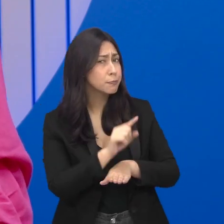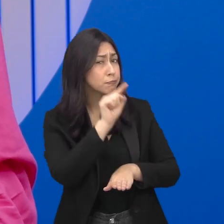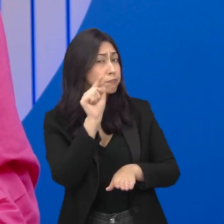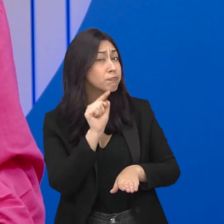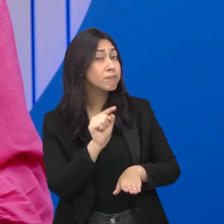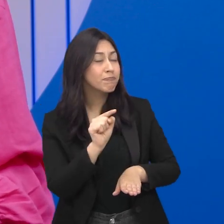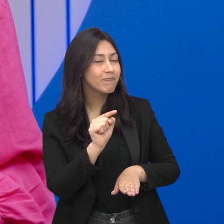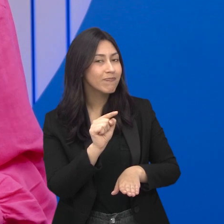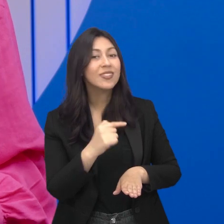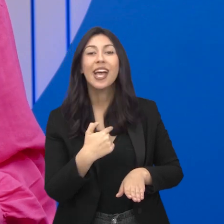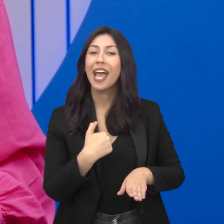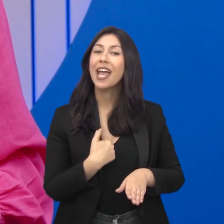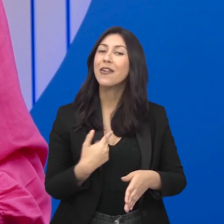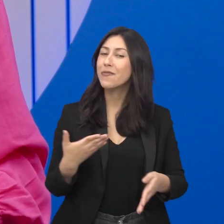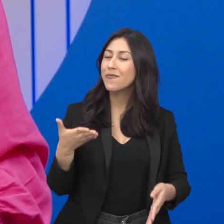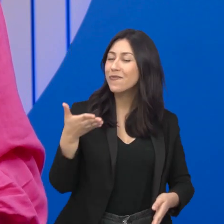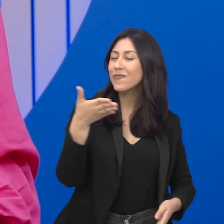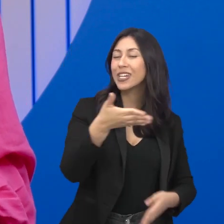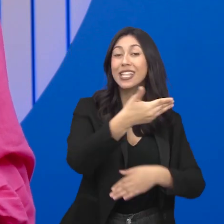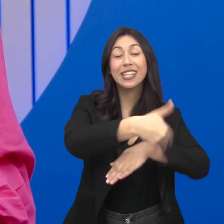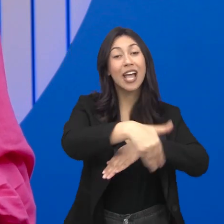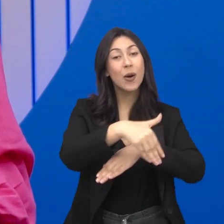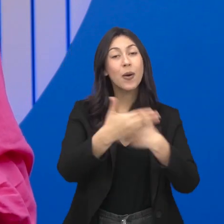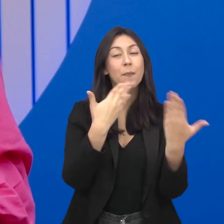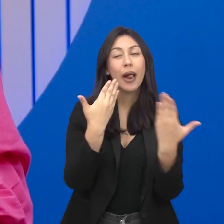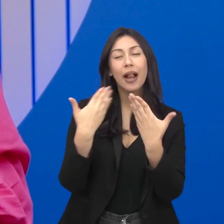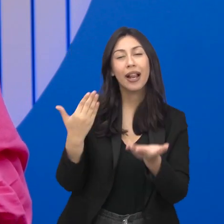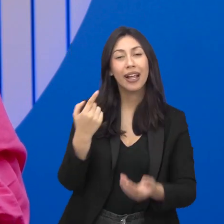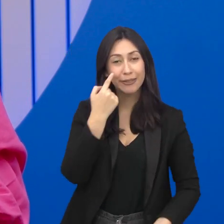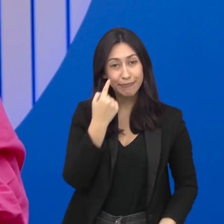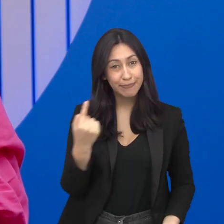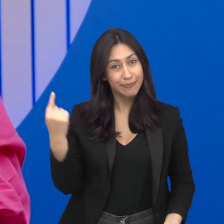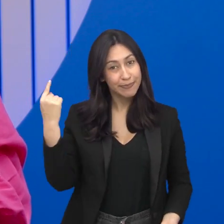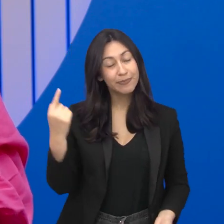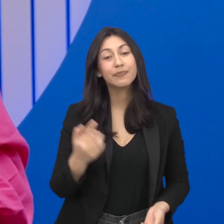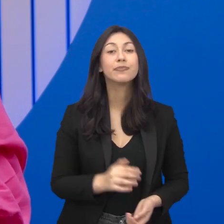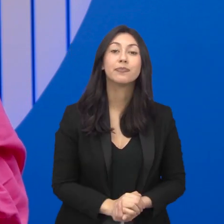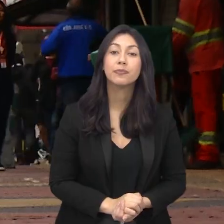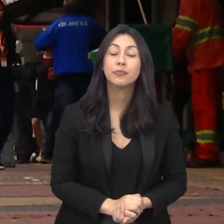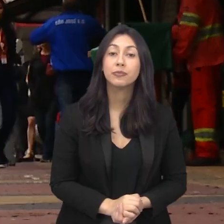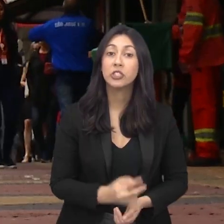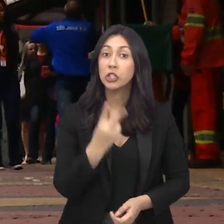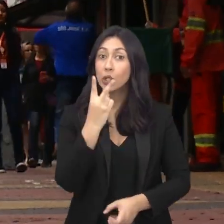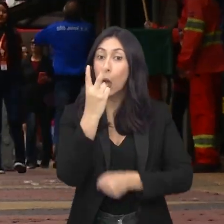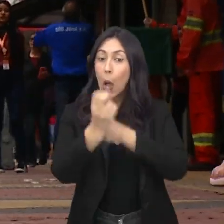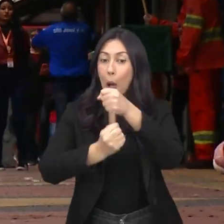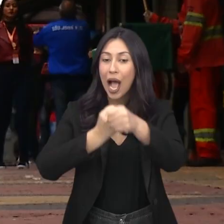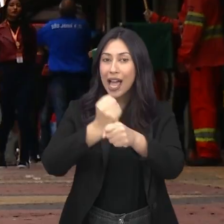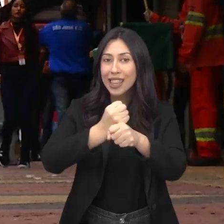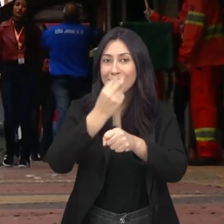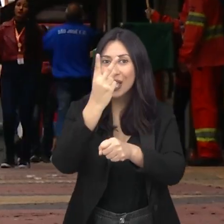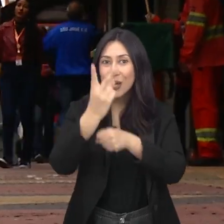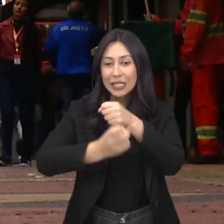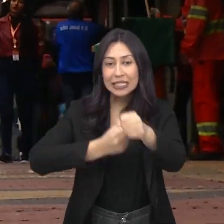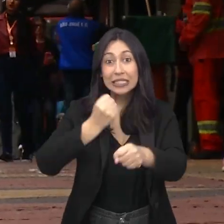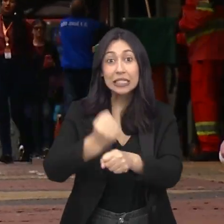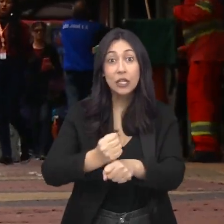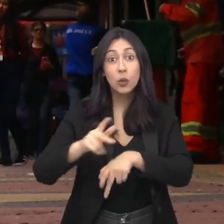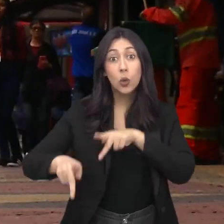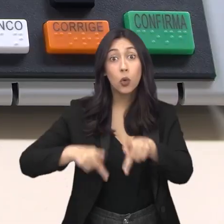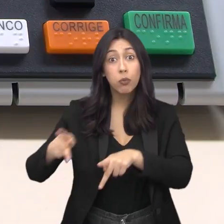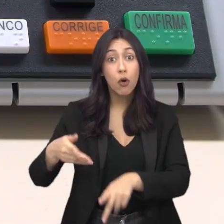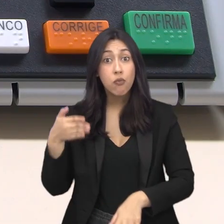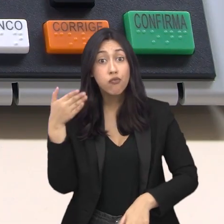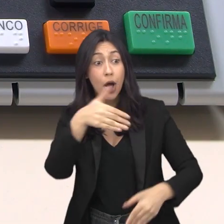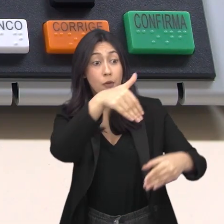desta vez, eu que fui até as ruas falar com os munícipes. Roda VT. De 2 em 2 anos, a população